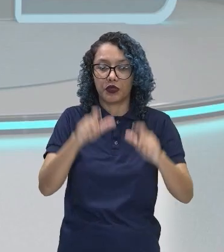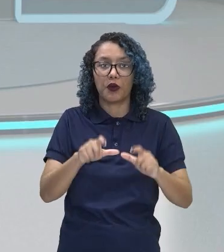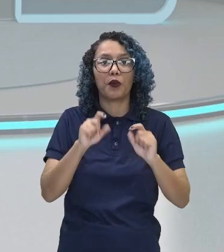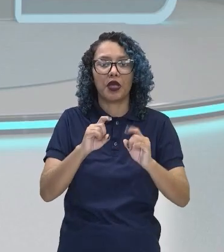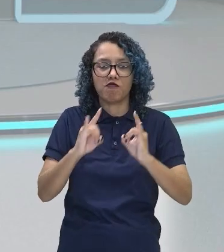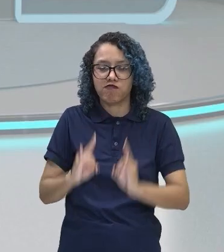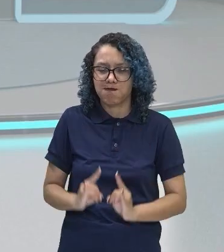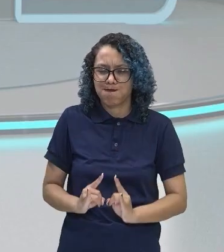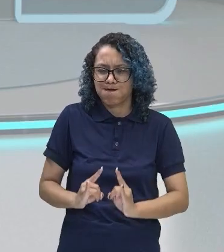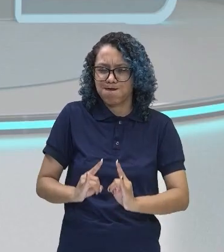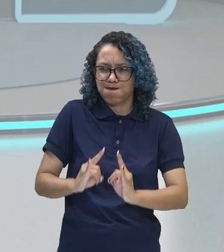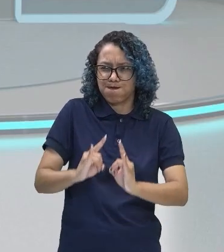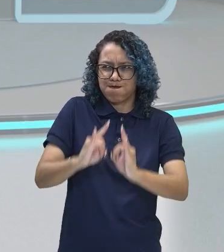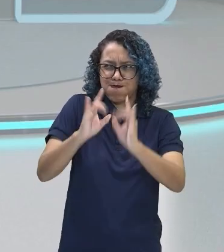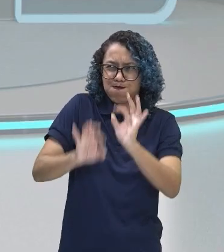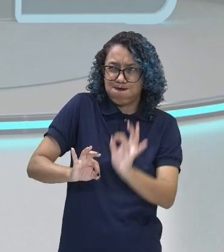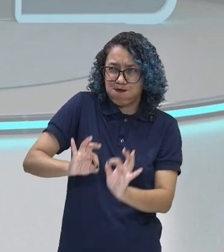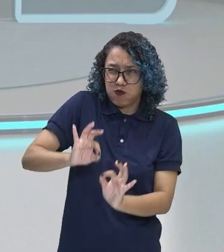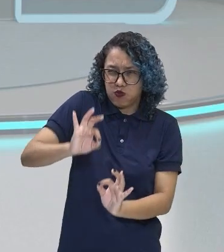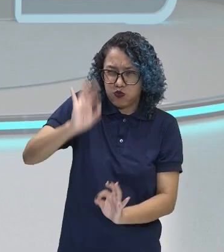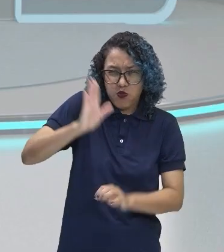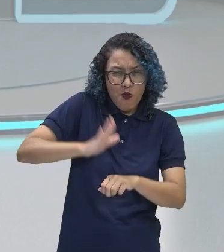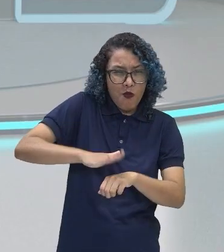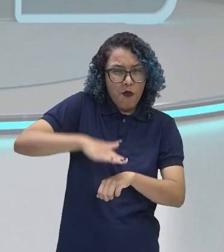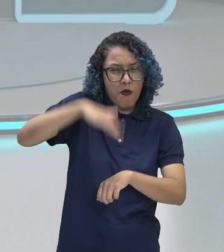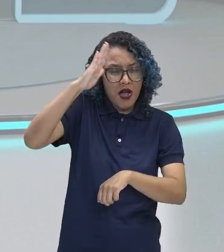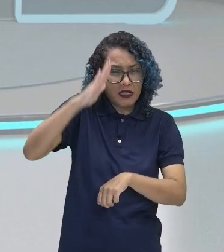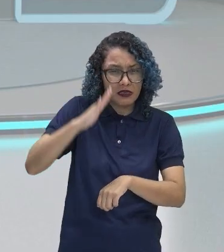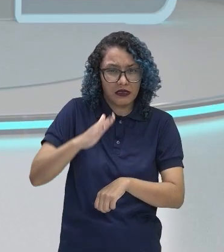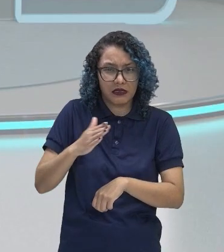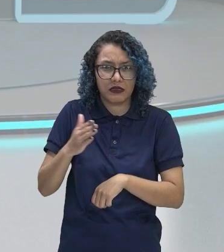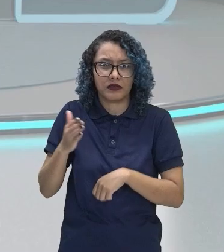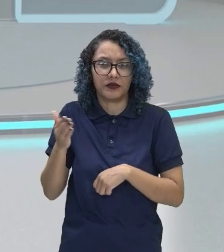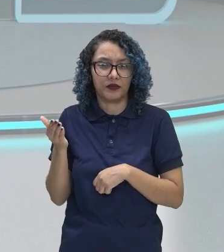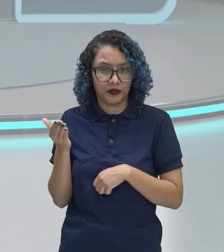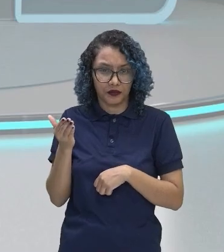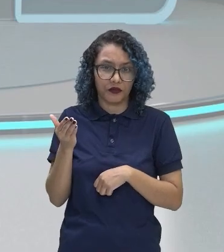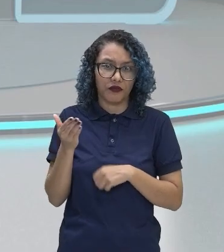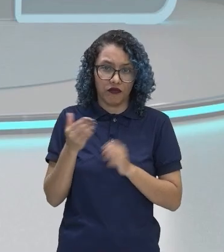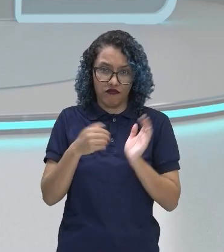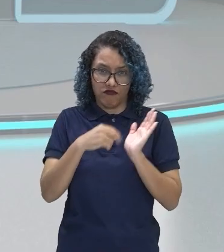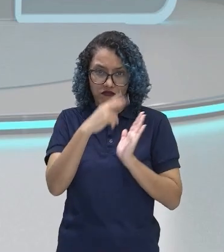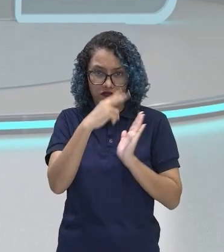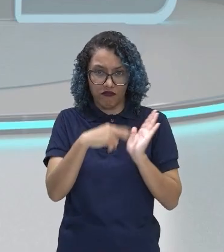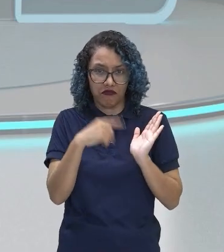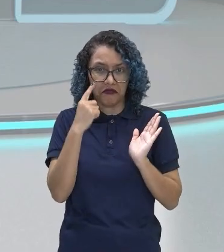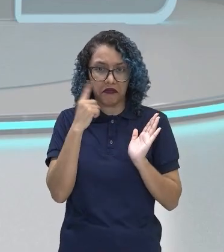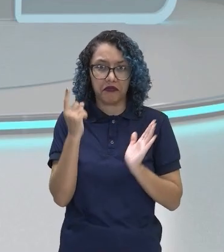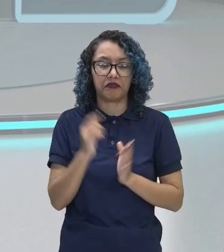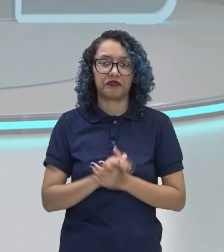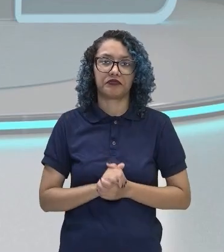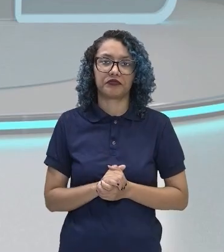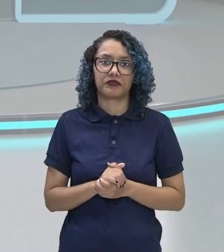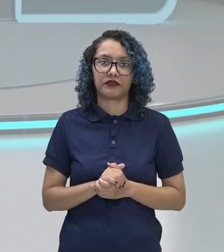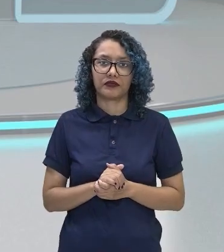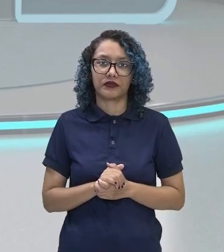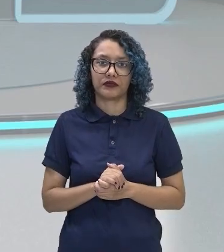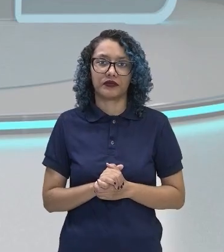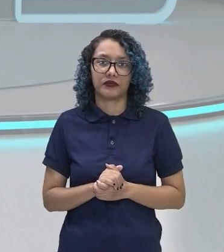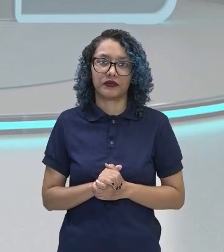mundo. Então nós temos nesse prédio aqui, ó, The Most Amazing World Records. Então,